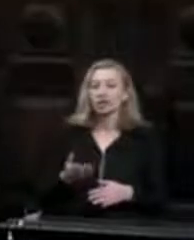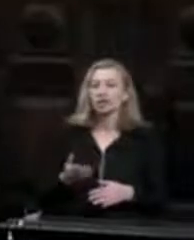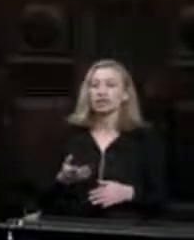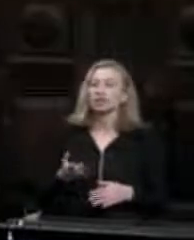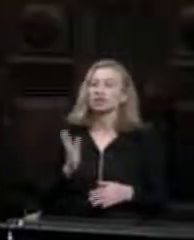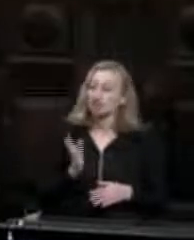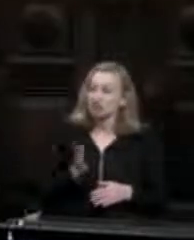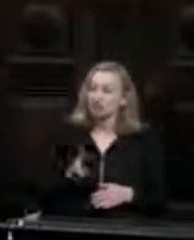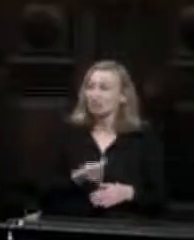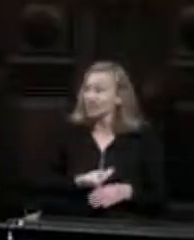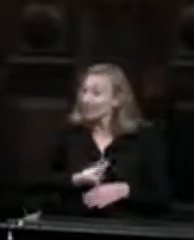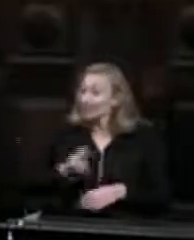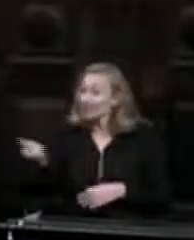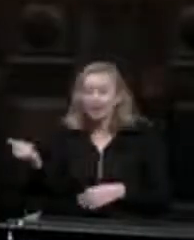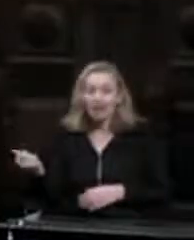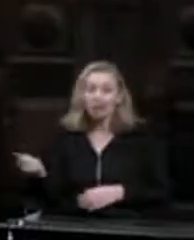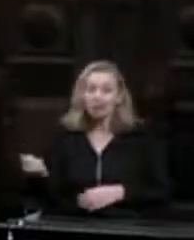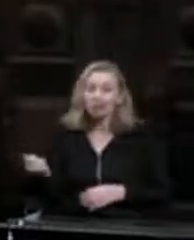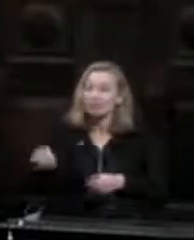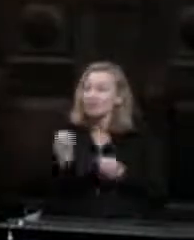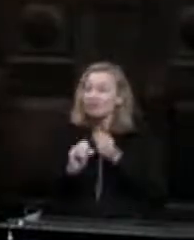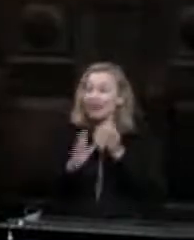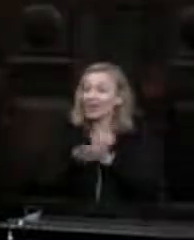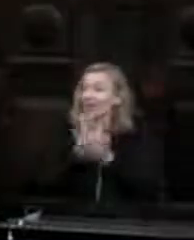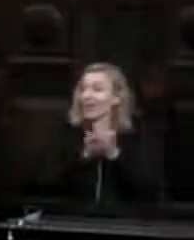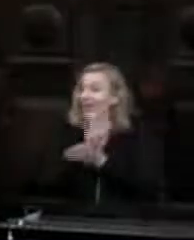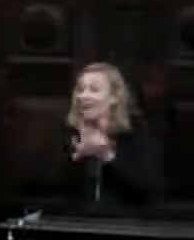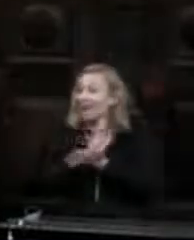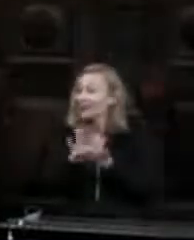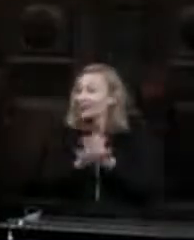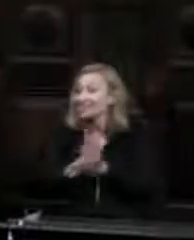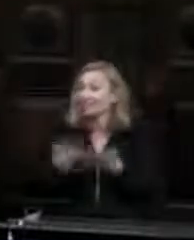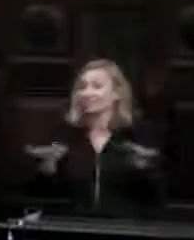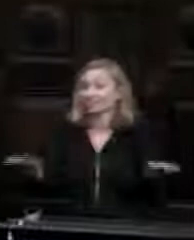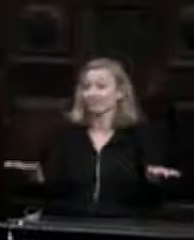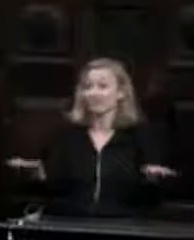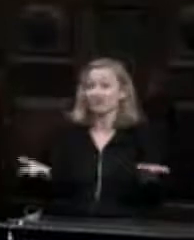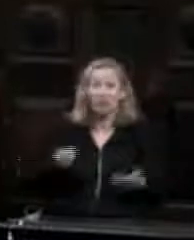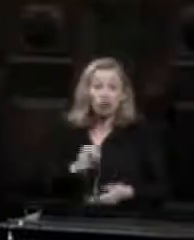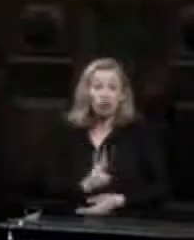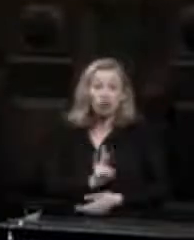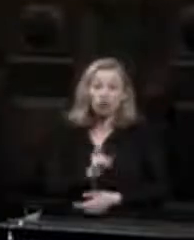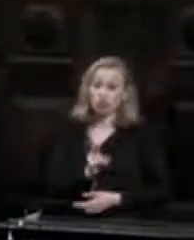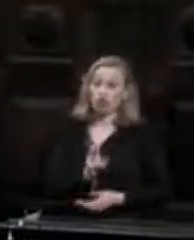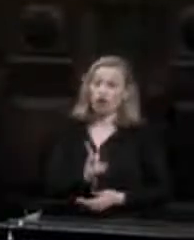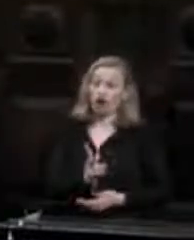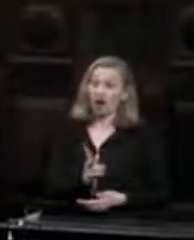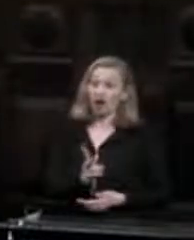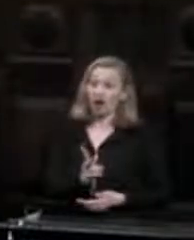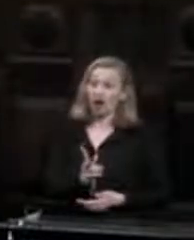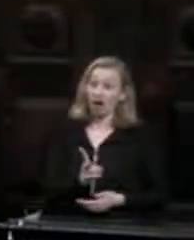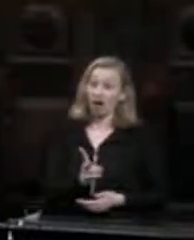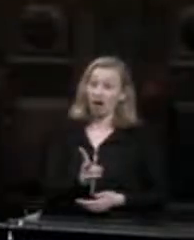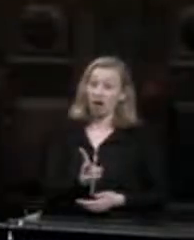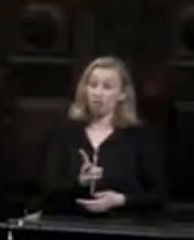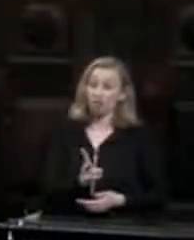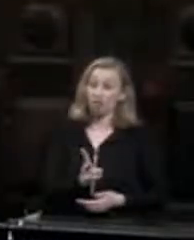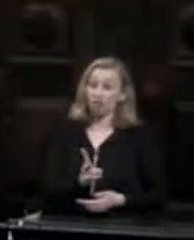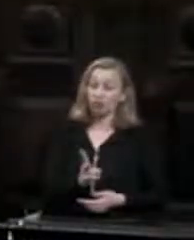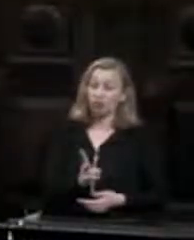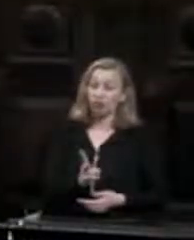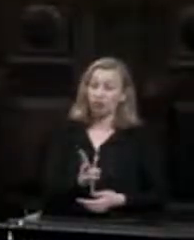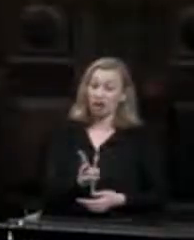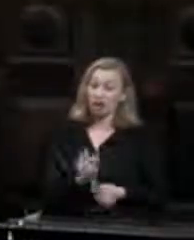casa, porque a permanência dele significa cada vez mais aumentar o suplício